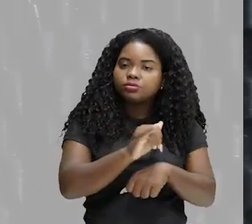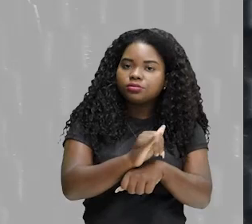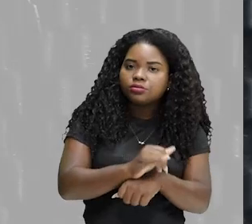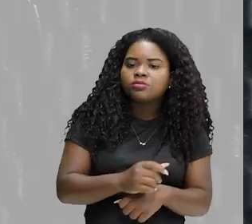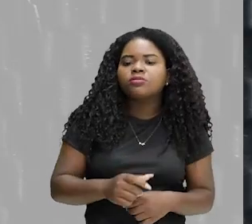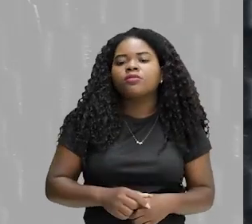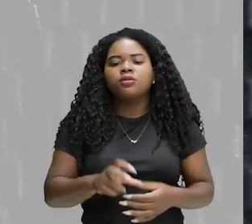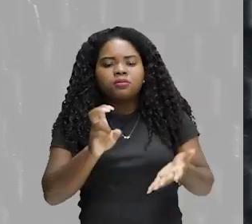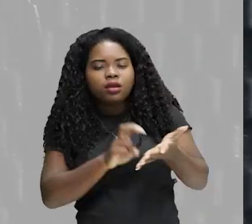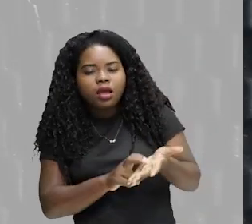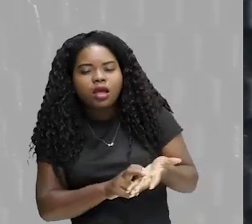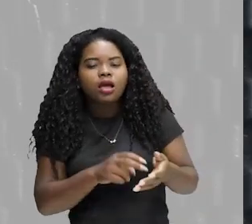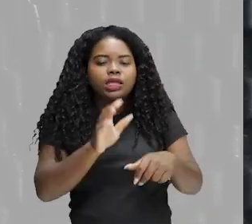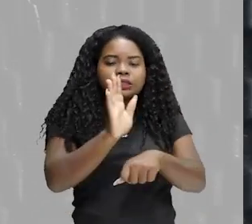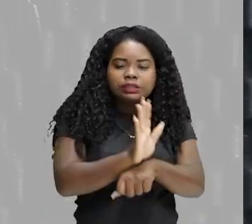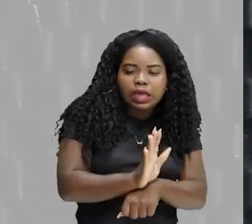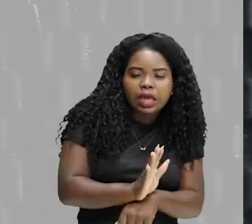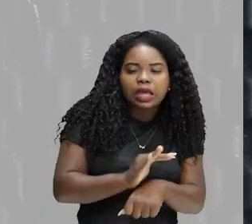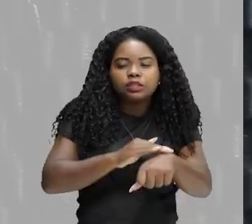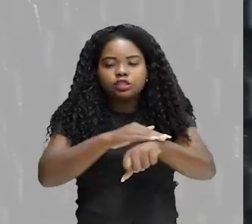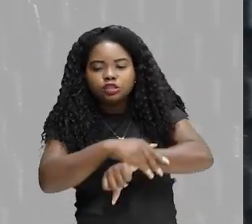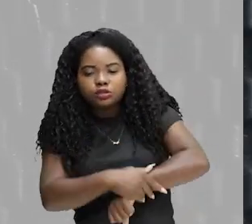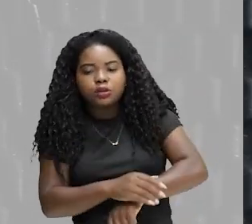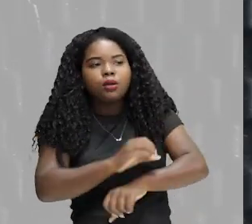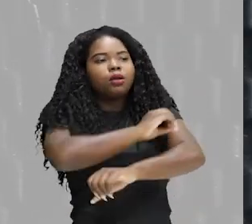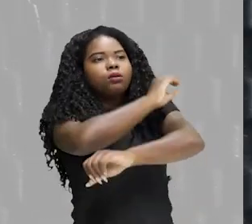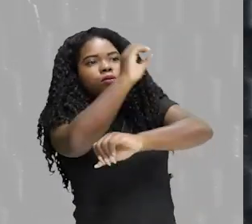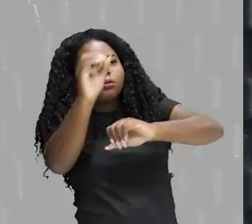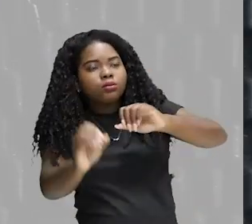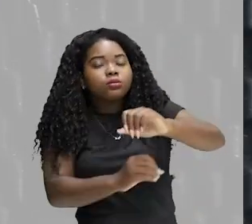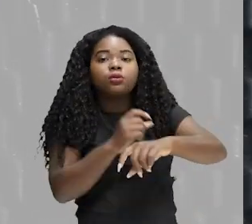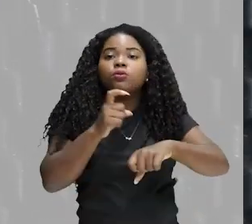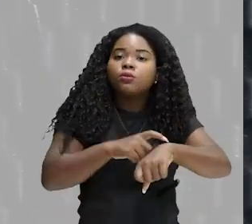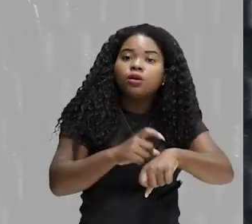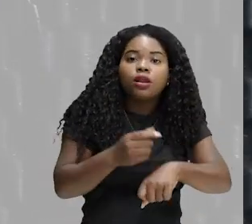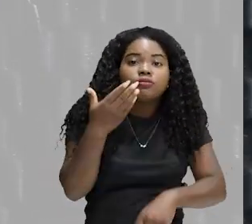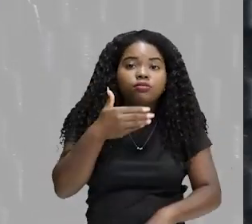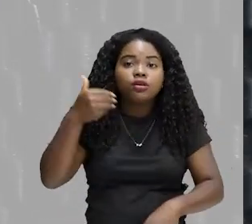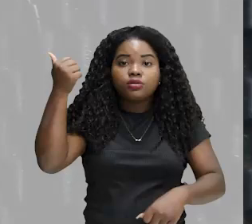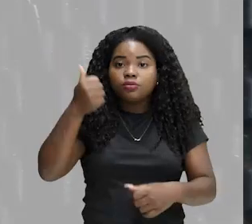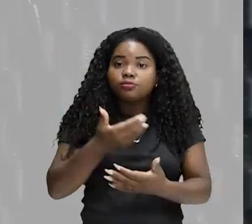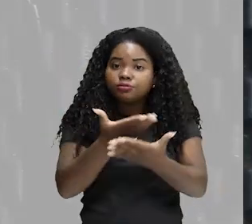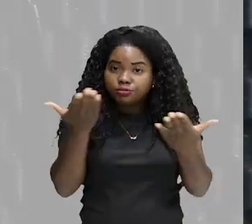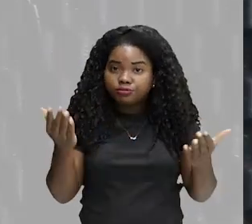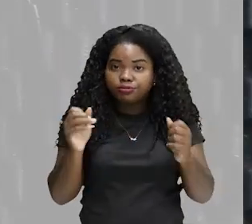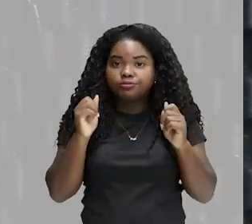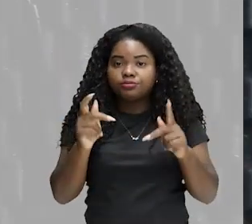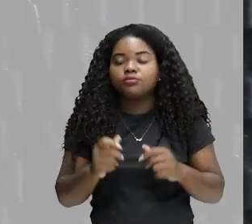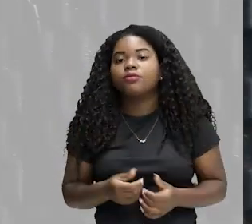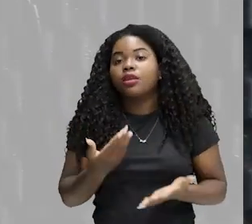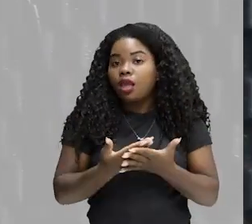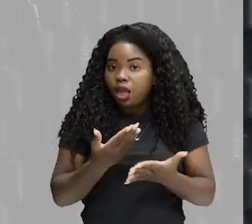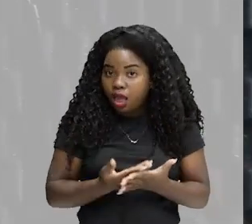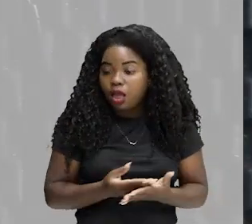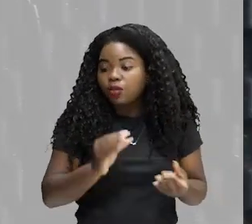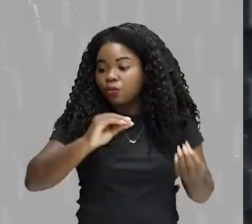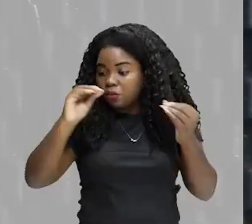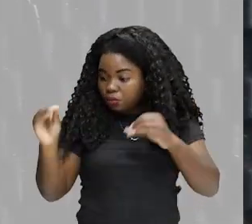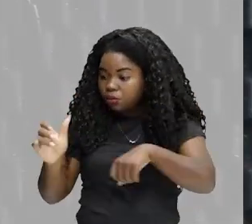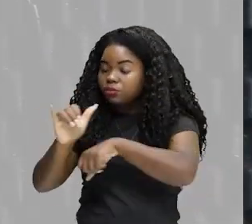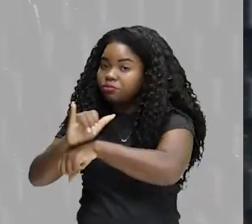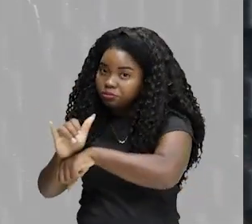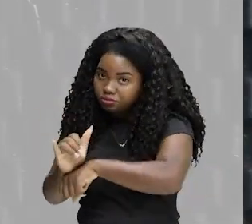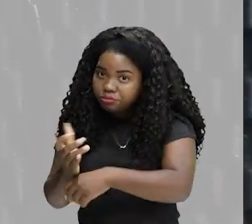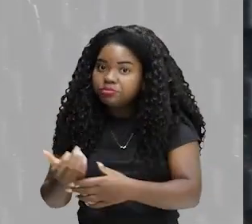pela manhã, você pode assistir à tarde, você pode assistir à noite, no horário que for mais conveniente para você. E a aula está lá. Você pode assistir,